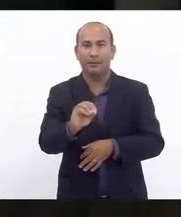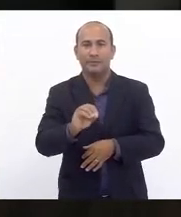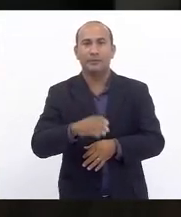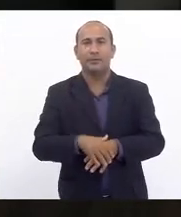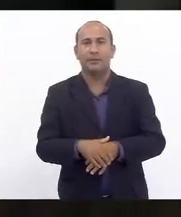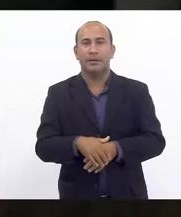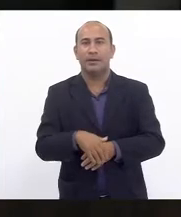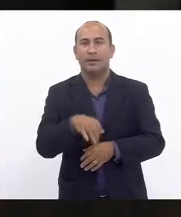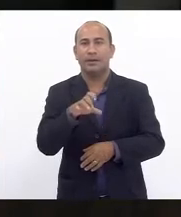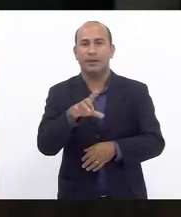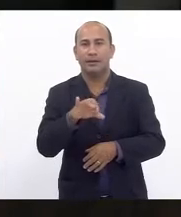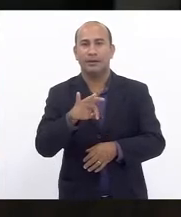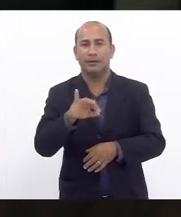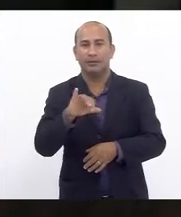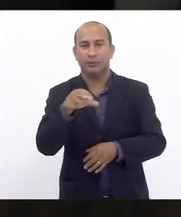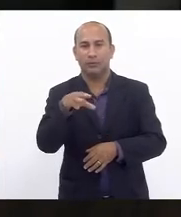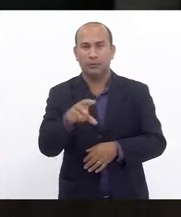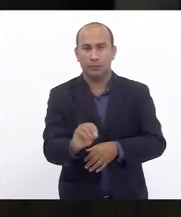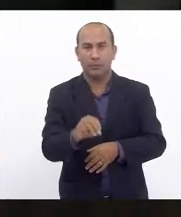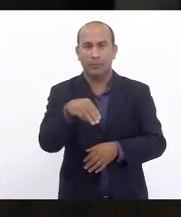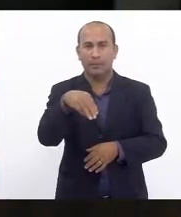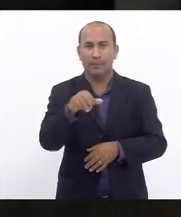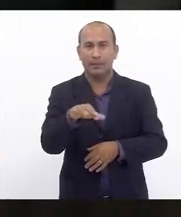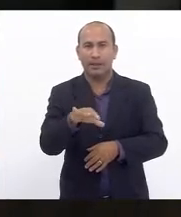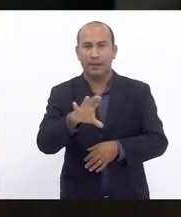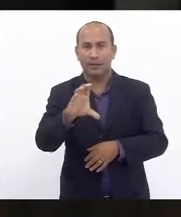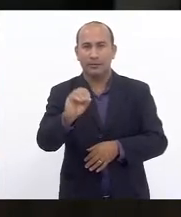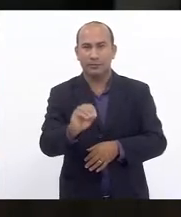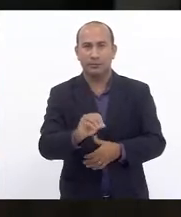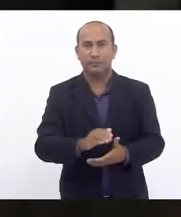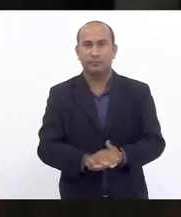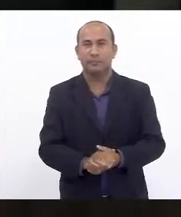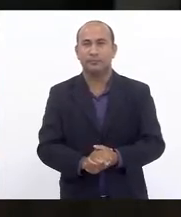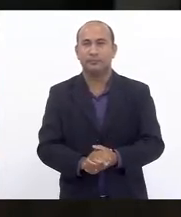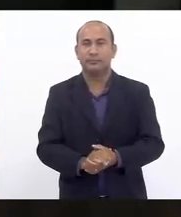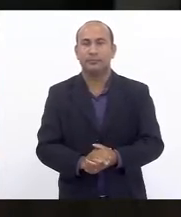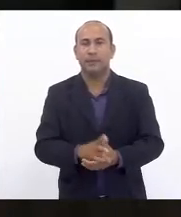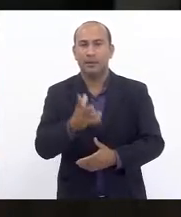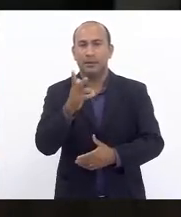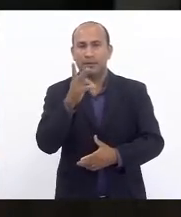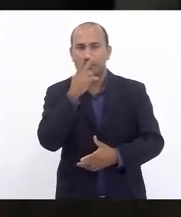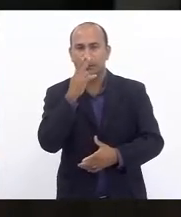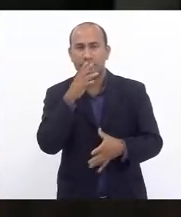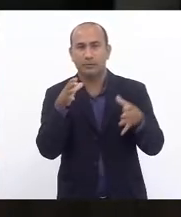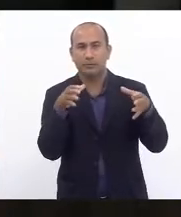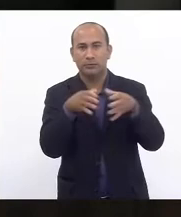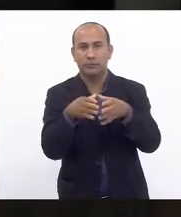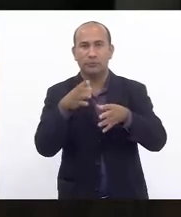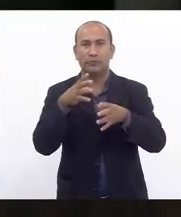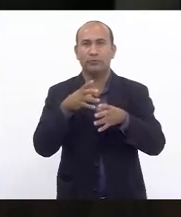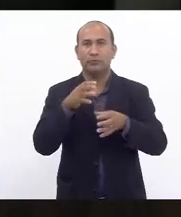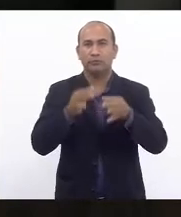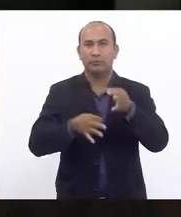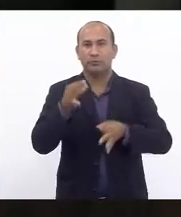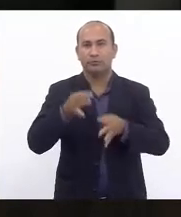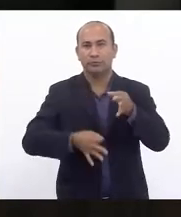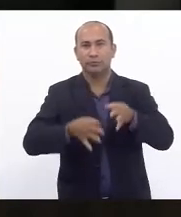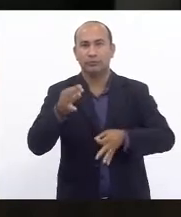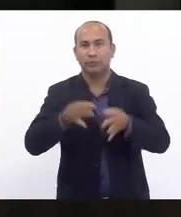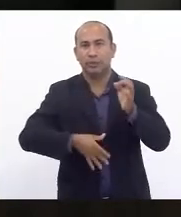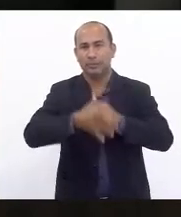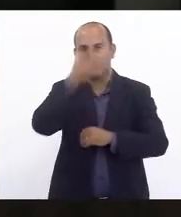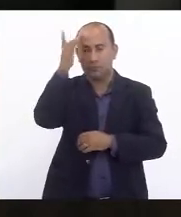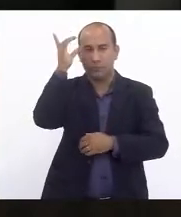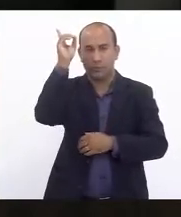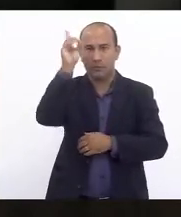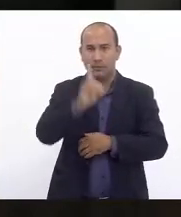Elton José, Rosane Félix e Márcio Pacheco. Pendendo de pareceres das Comissões de Constituição e Justiça, de esporte e lazer, da pessoa com